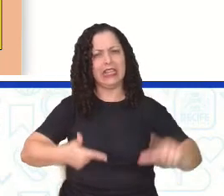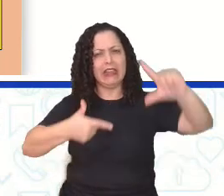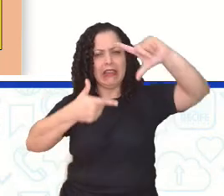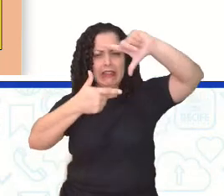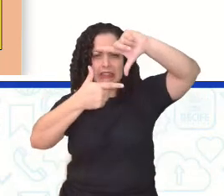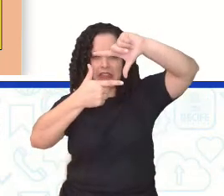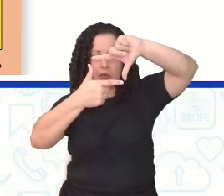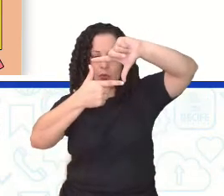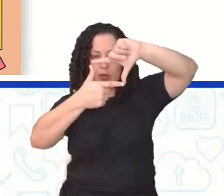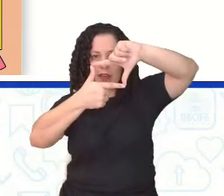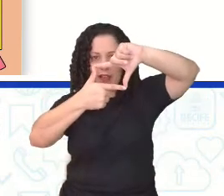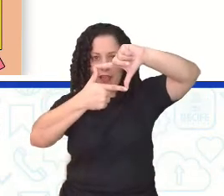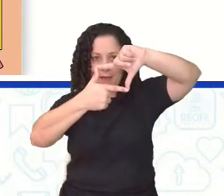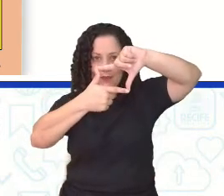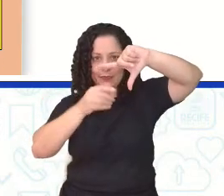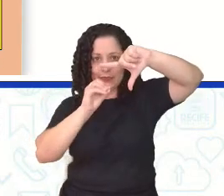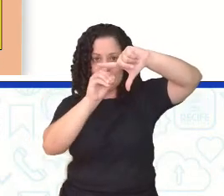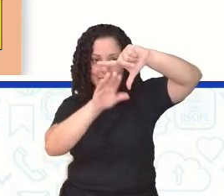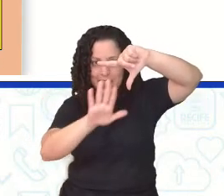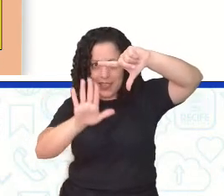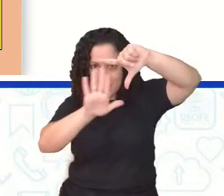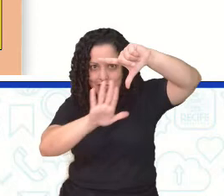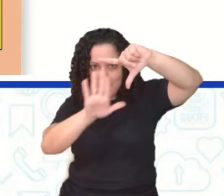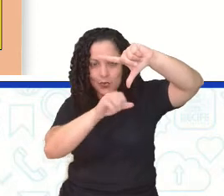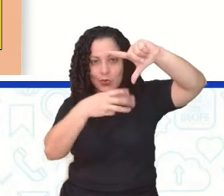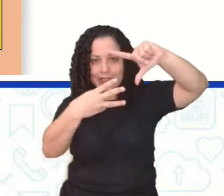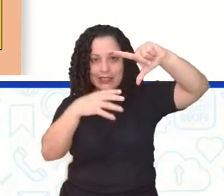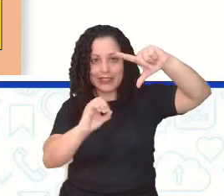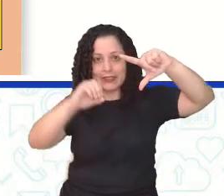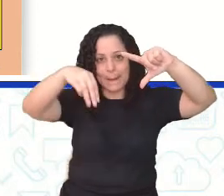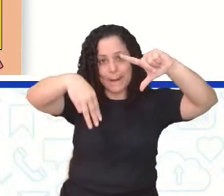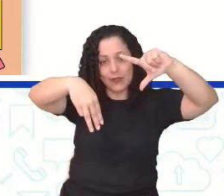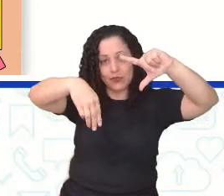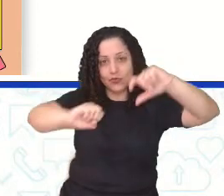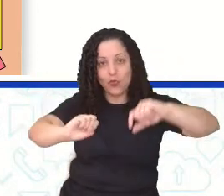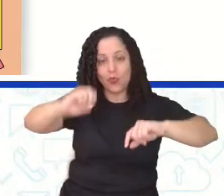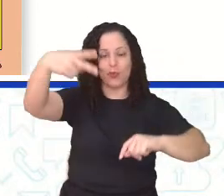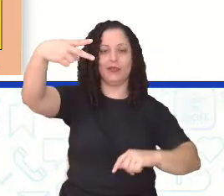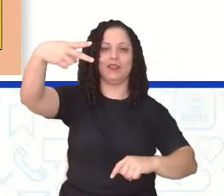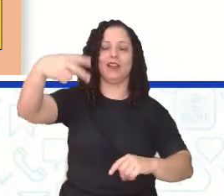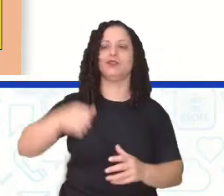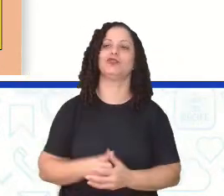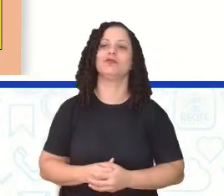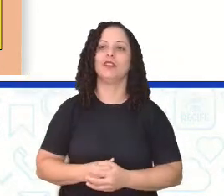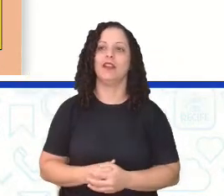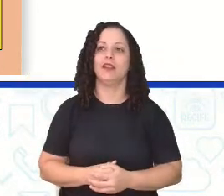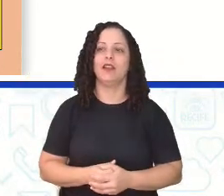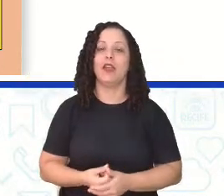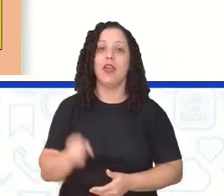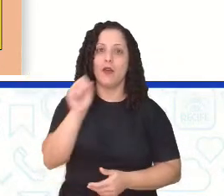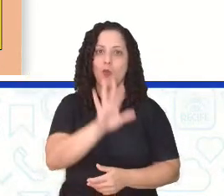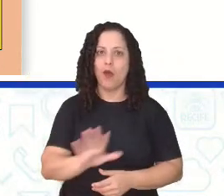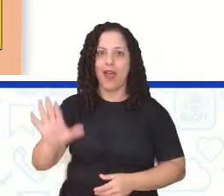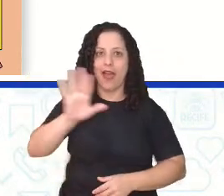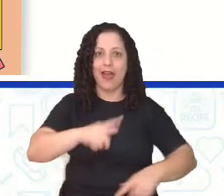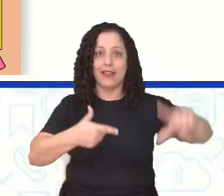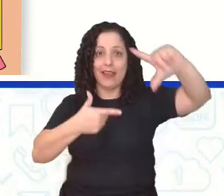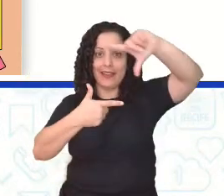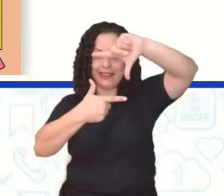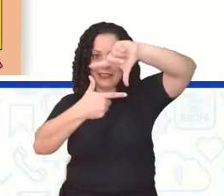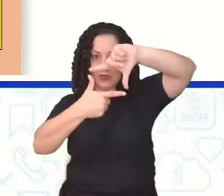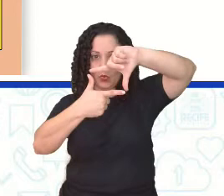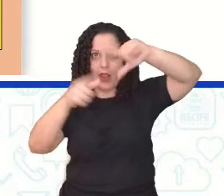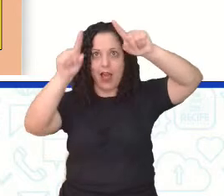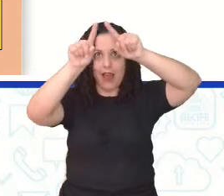quadrados? E o maior perímetro? Veja que eu estou me referindo a uma área retangular de 30 metros